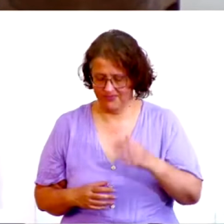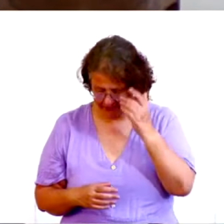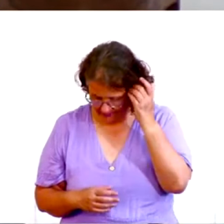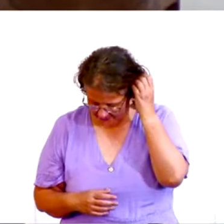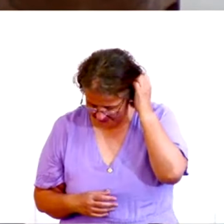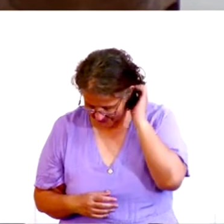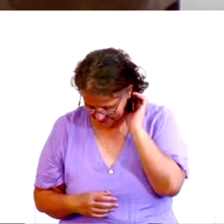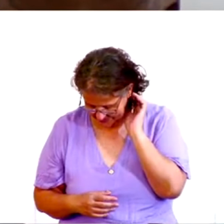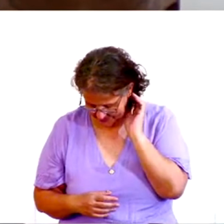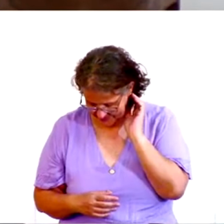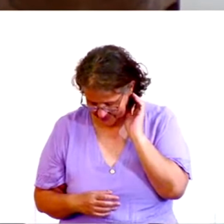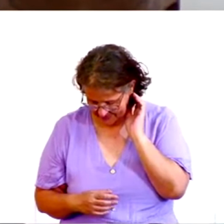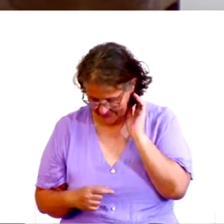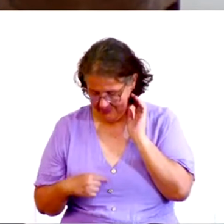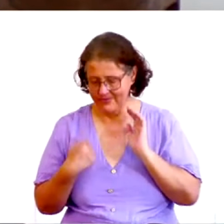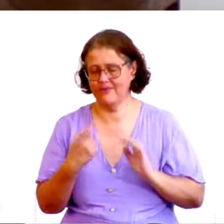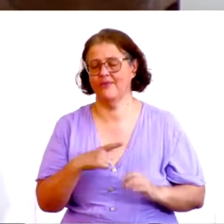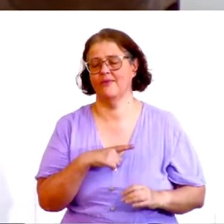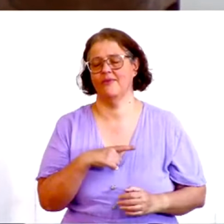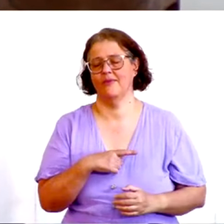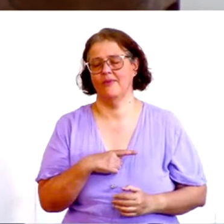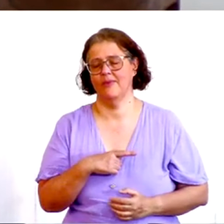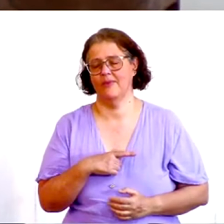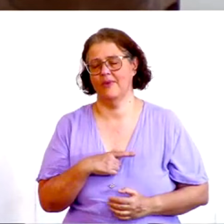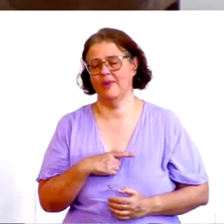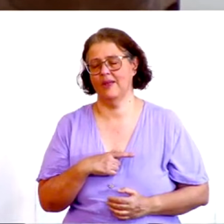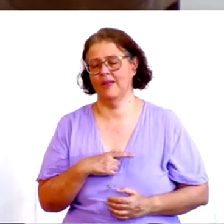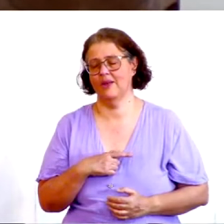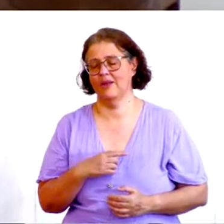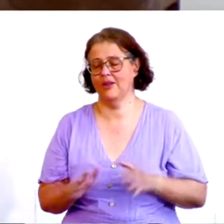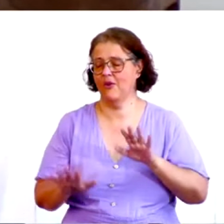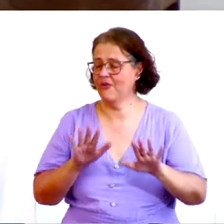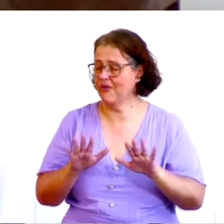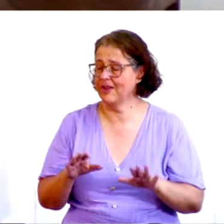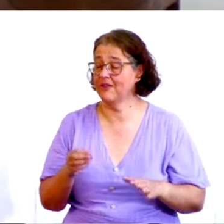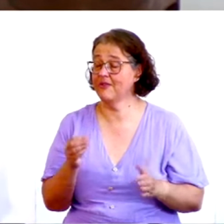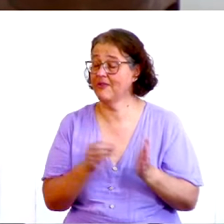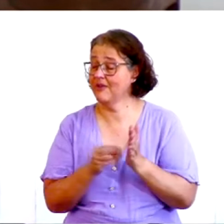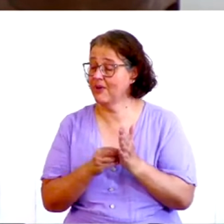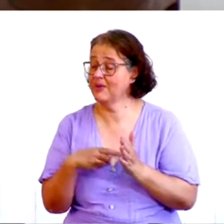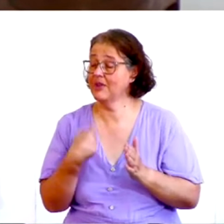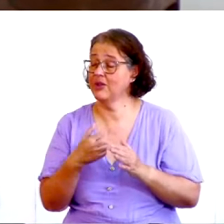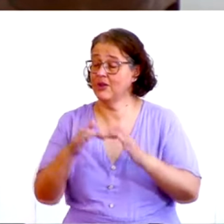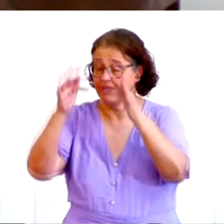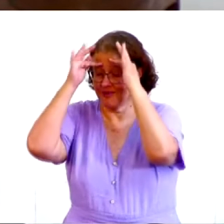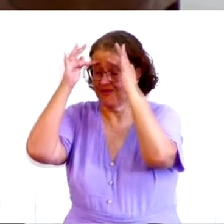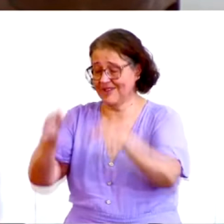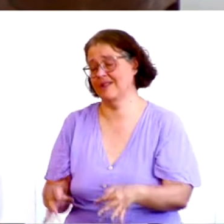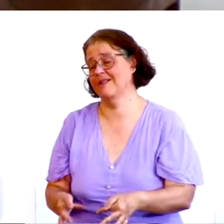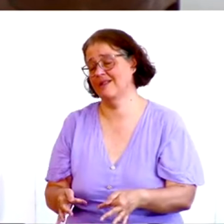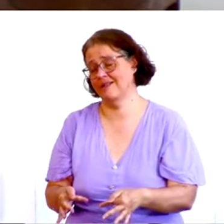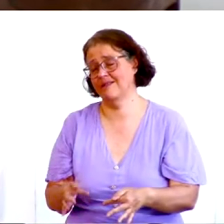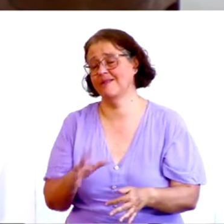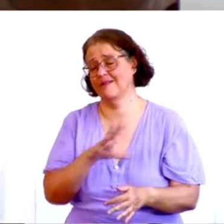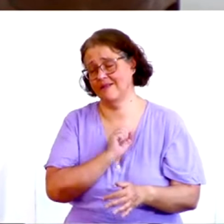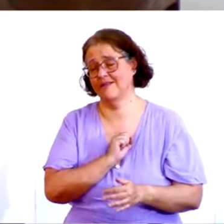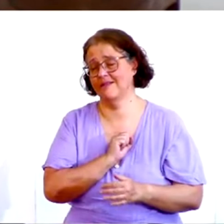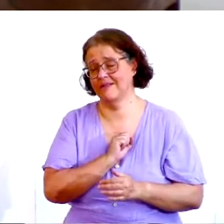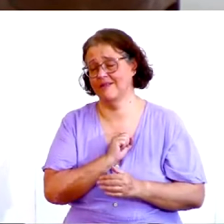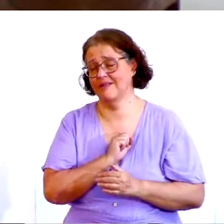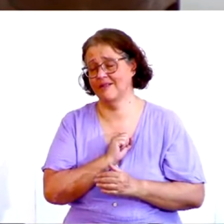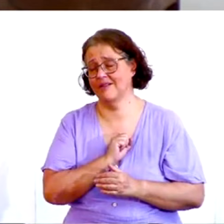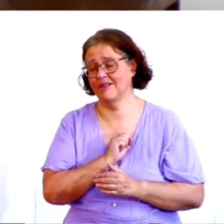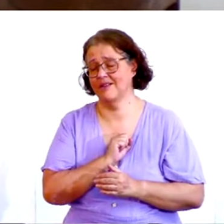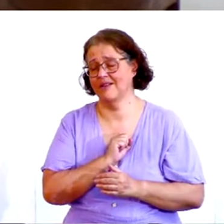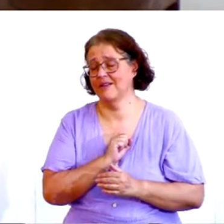ouvir a tua palavra em nós não falamos talvez tenha faltado em nós fidelidade naquilo que a gente se comprometeu